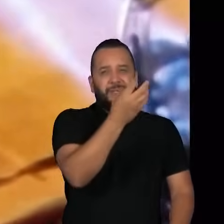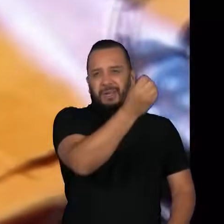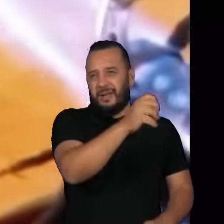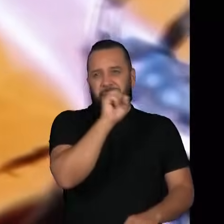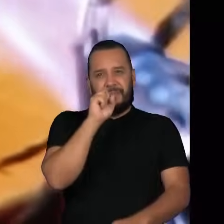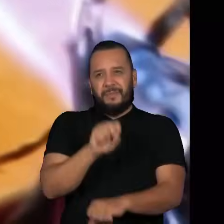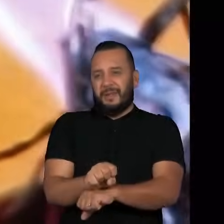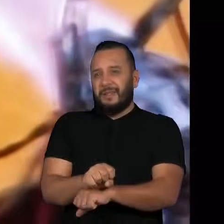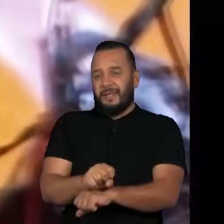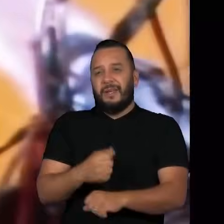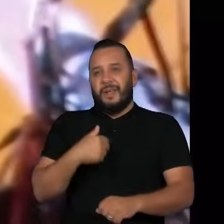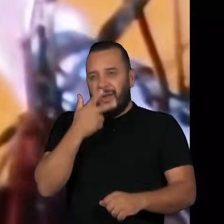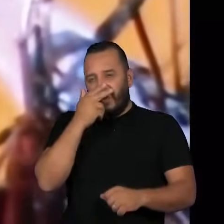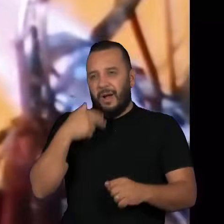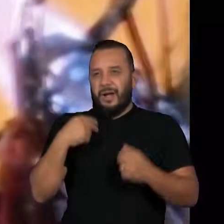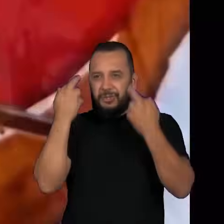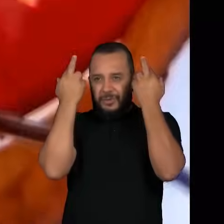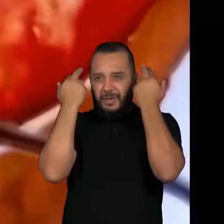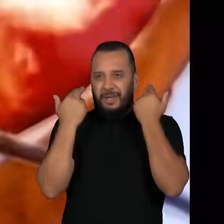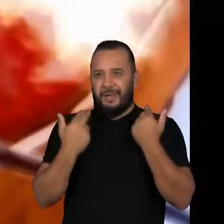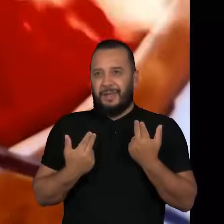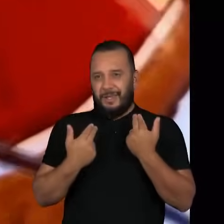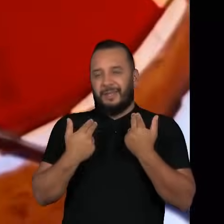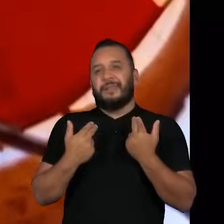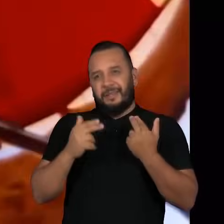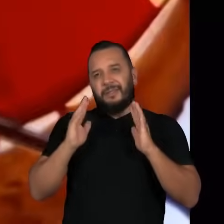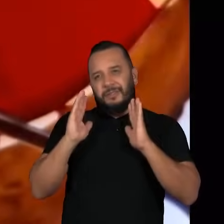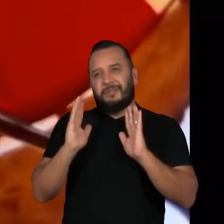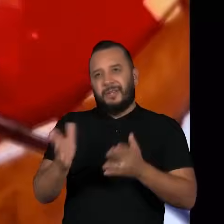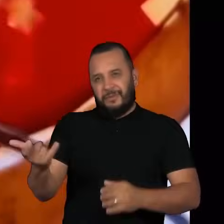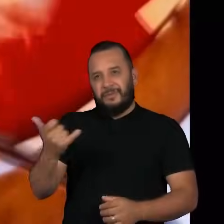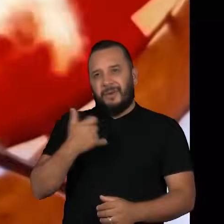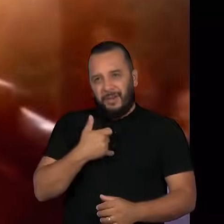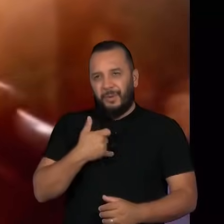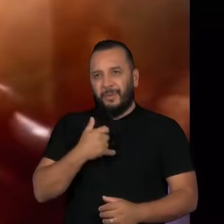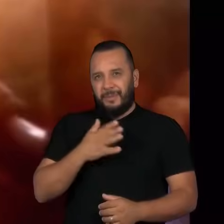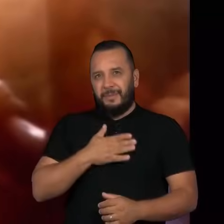que Greta Thunberg me convenceu a parar de voar.